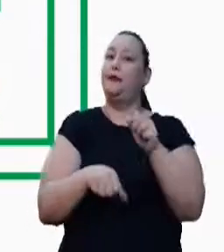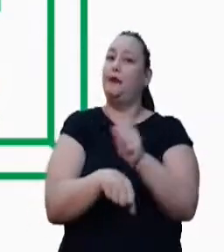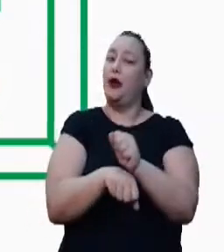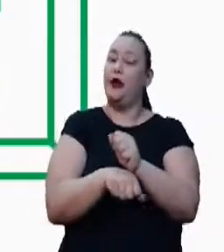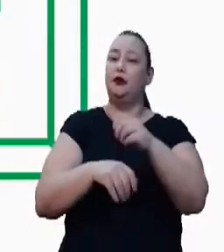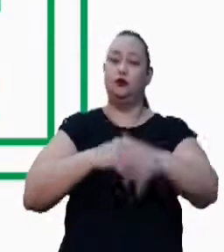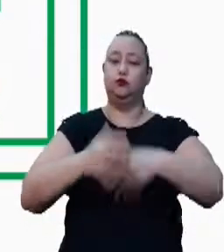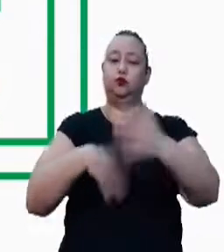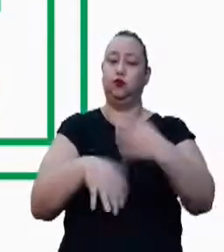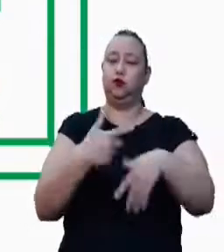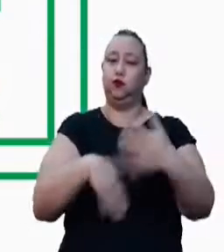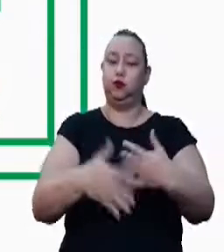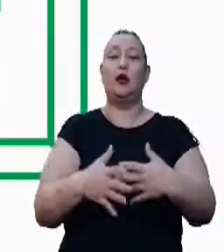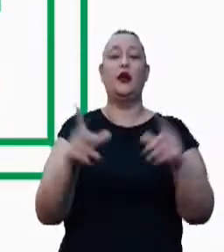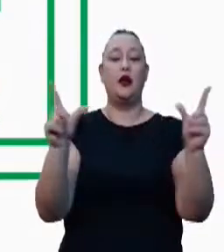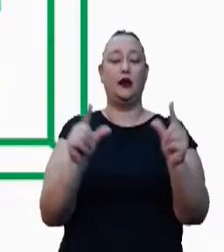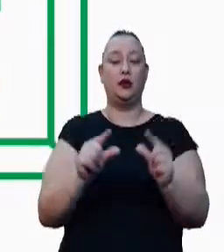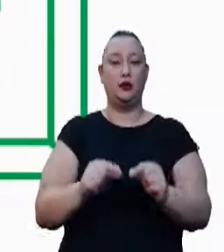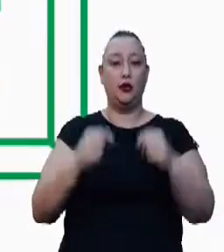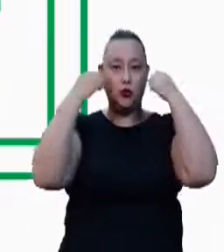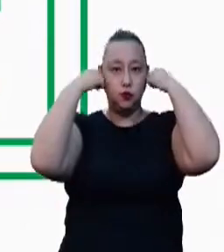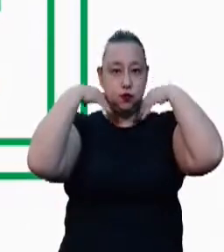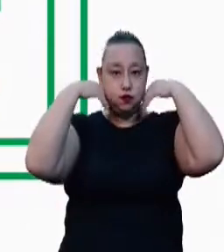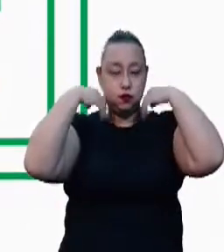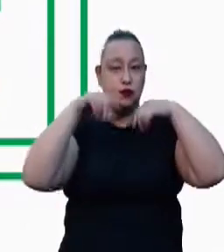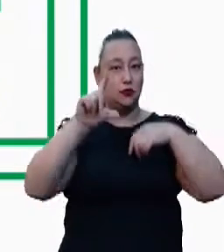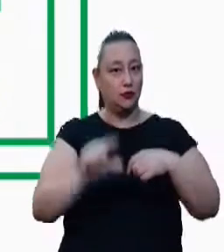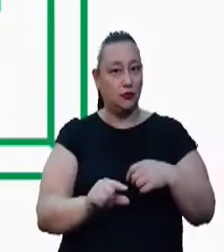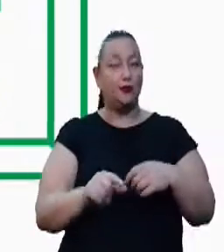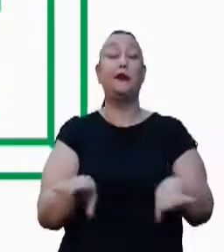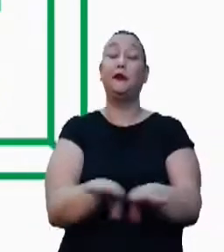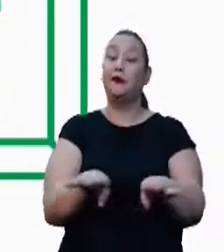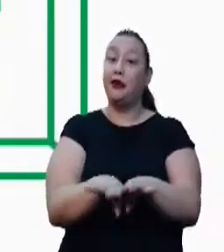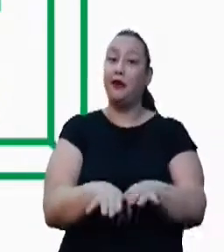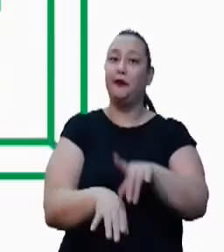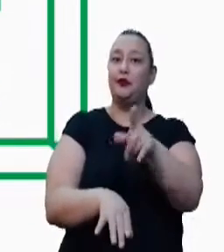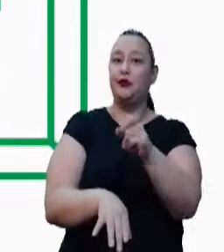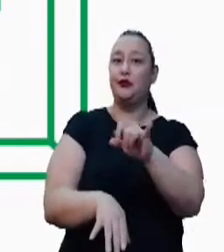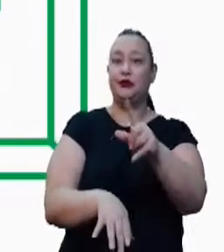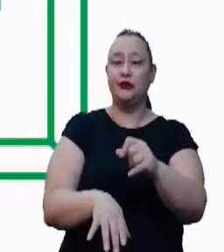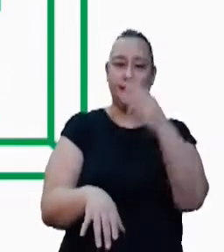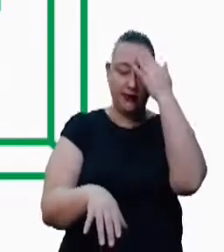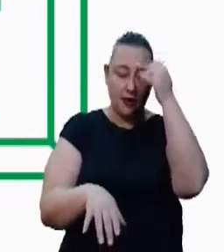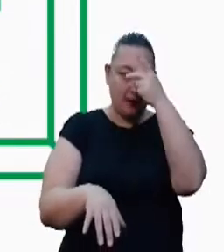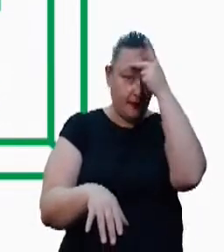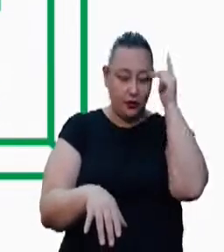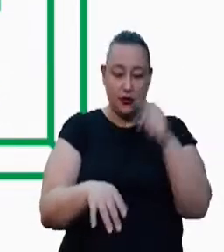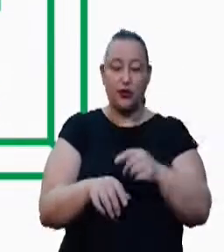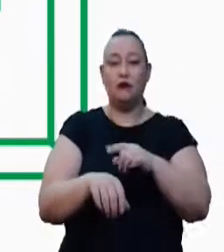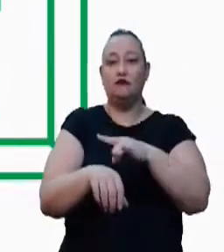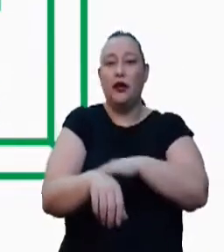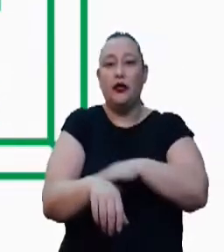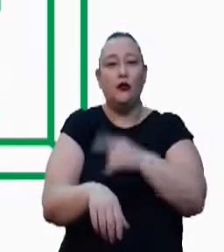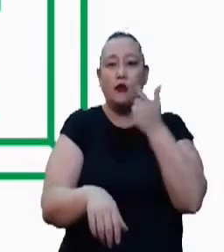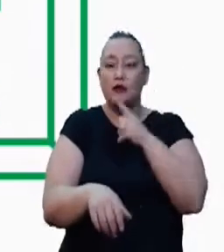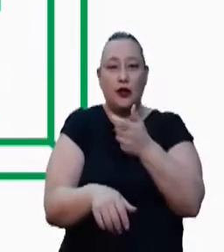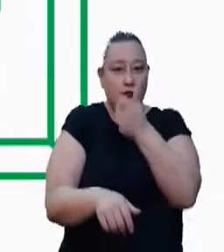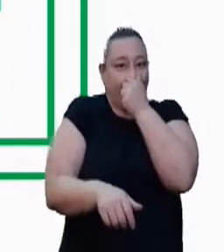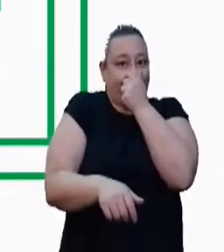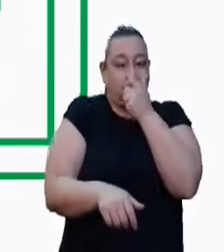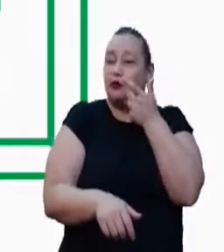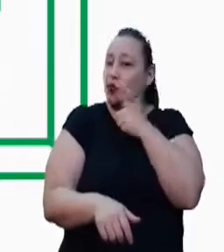diminui essa secreção de suor. Na incontinência urinária, que é até uma pergunta que me foi enviada aqui, a